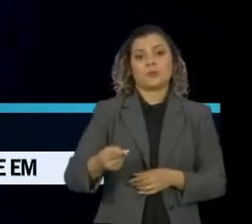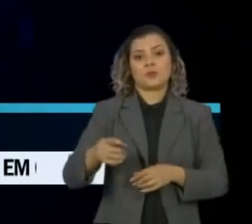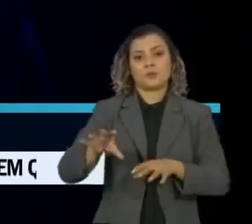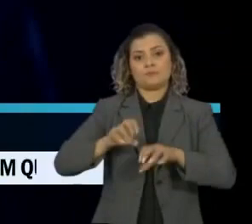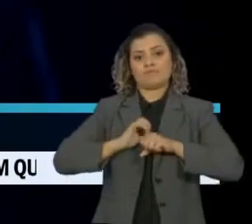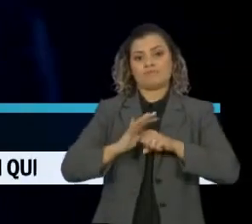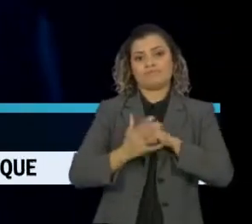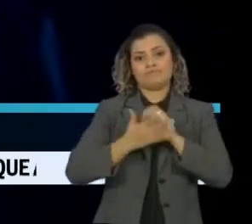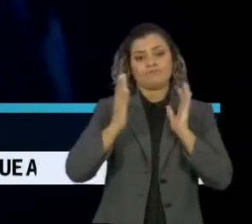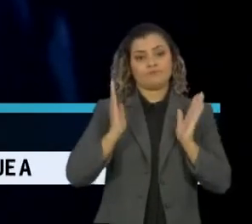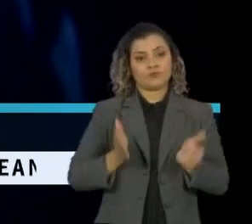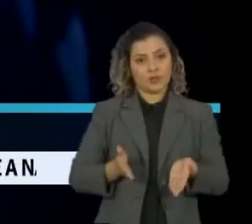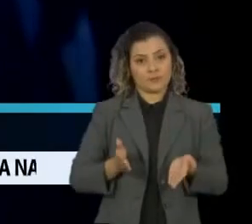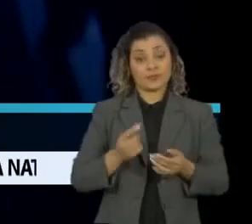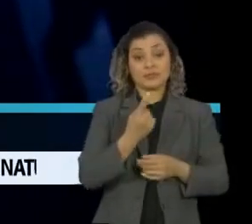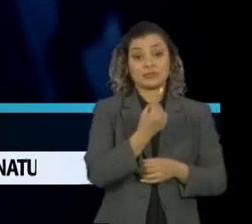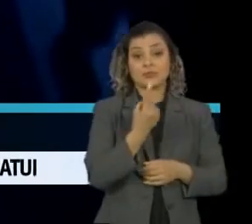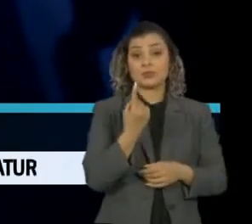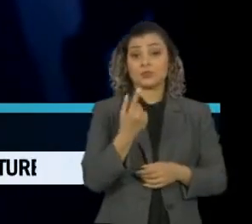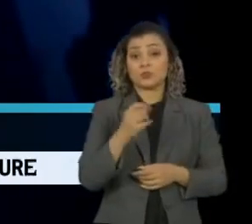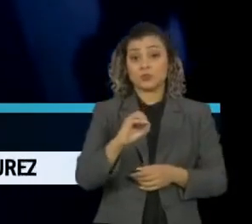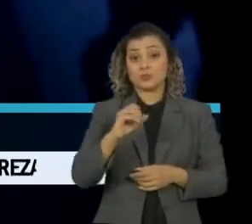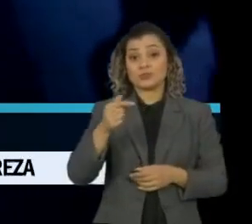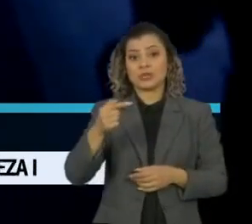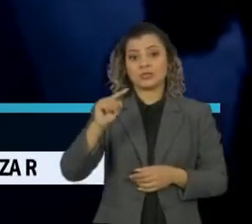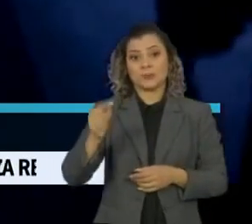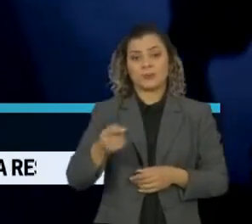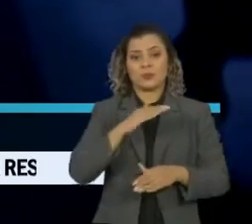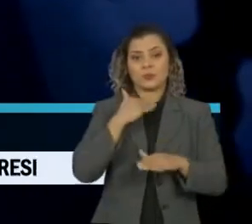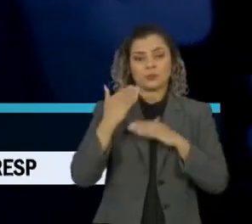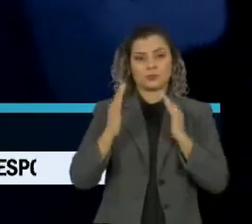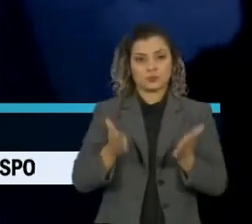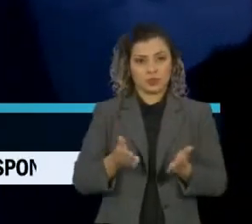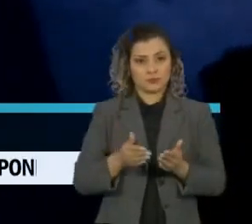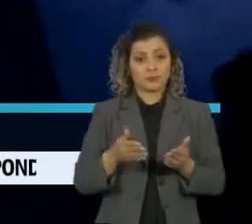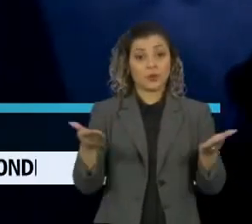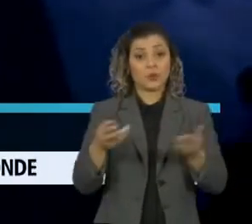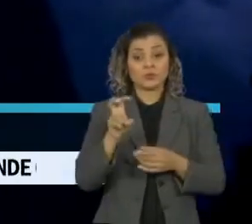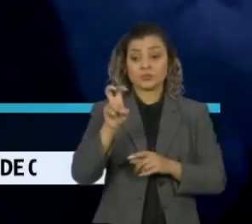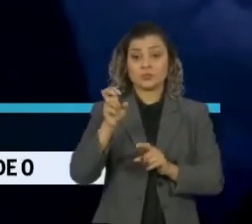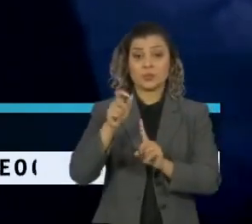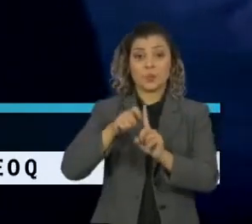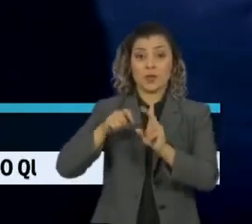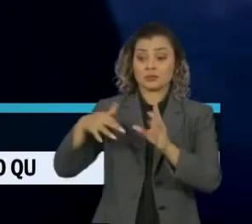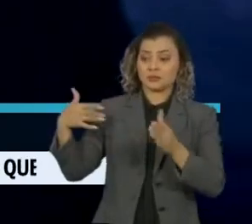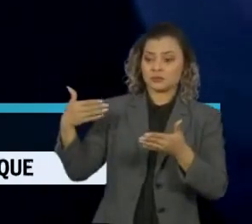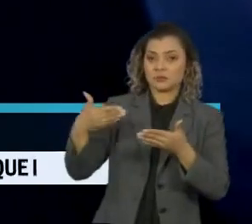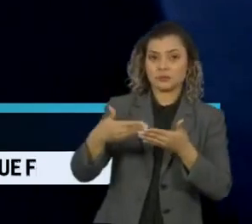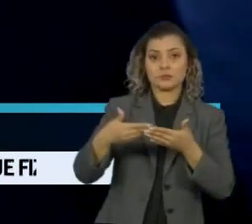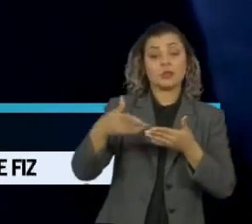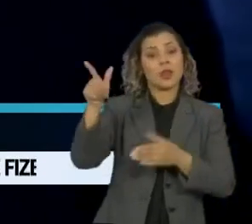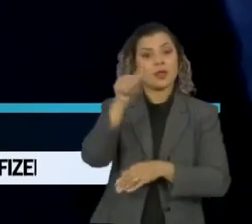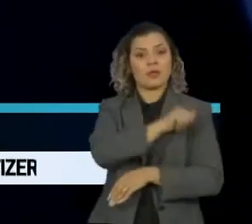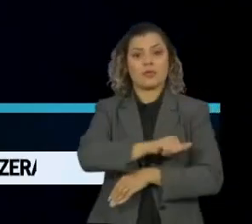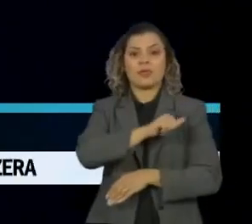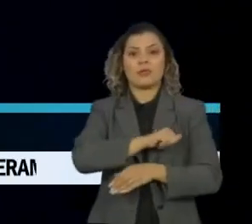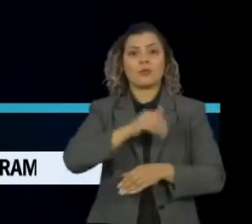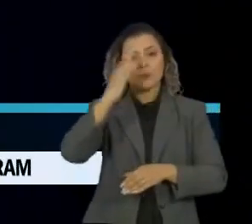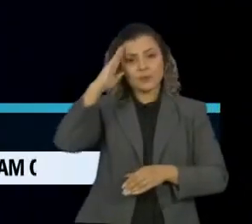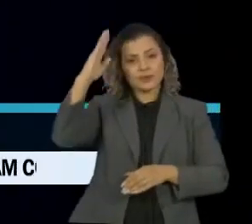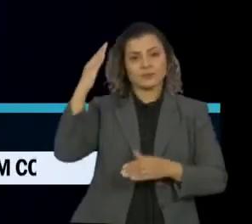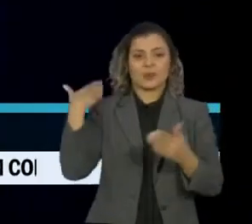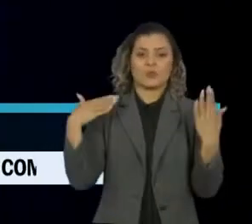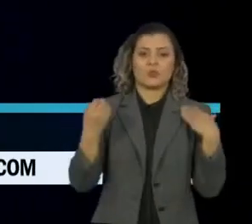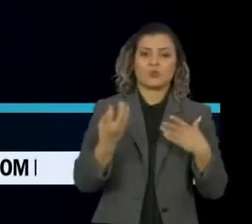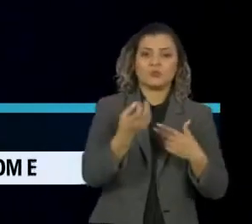confirmados de Covid-19, com 107 mil mortes. Hoje, depois de 5 meses, o Rio de Janeiro voltou a abrir os principais pontos